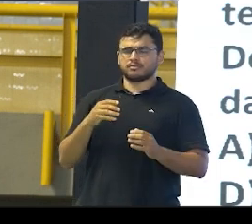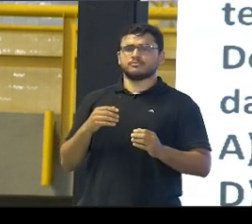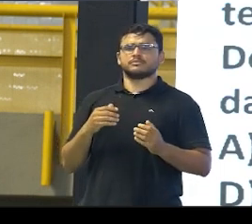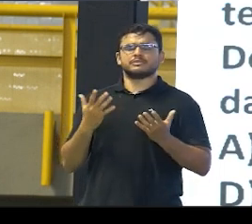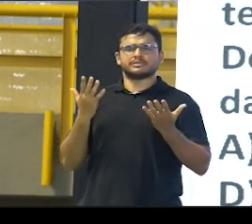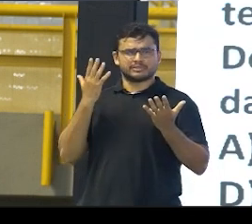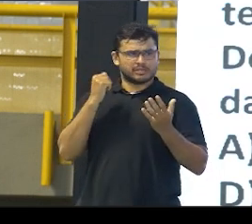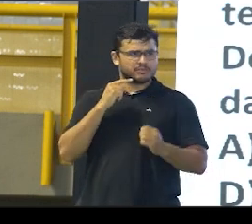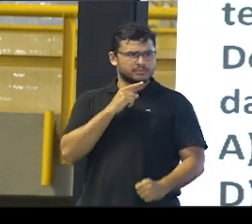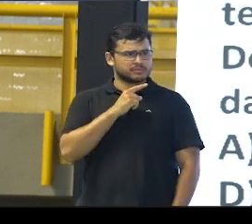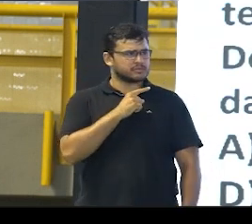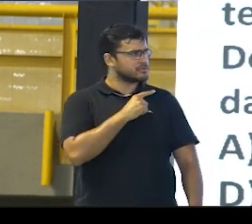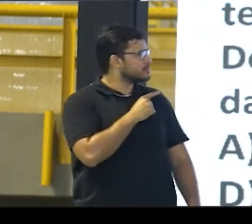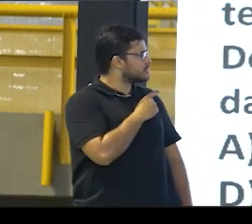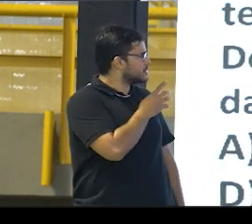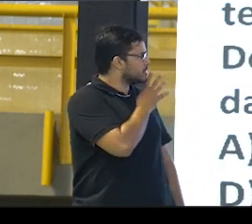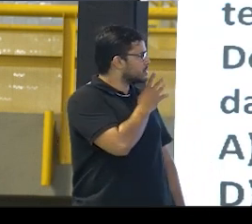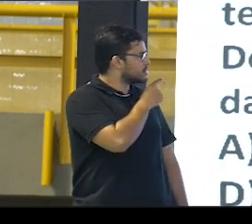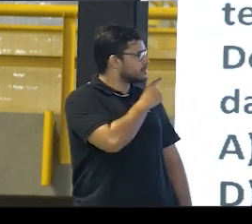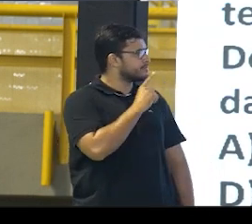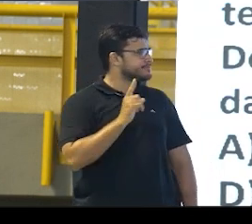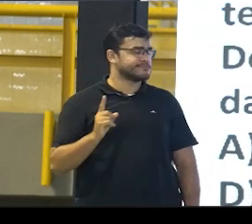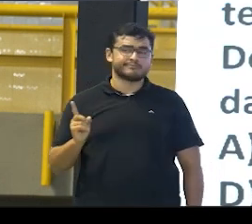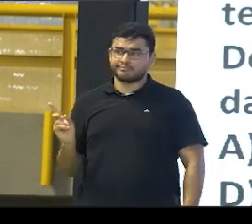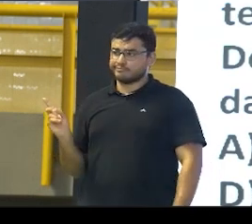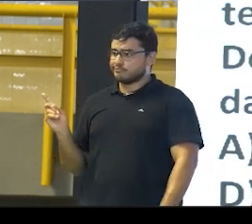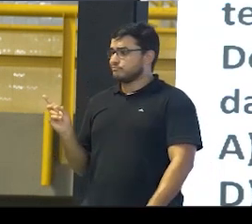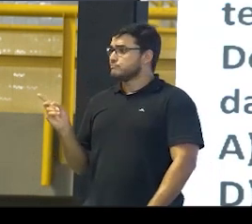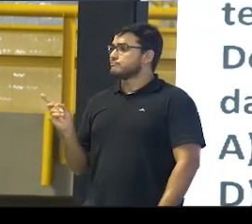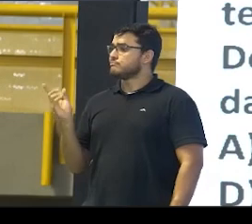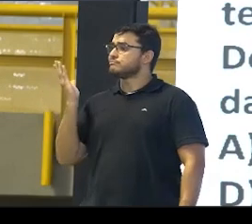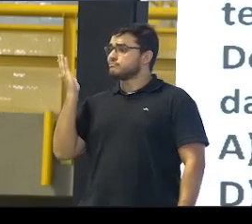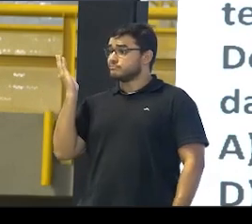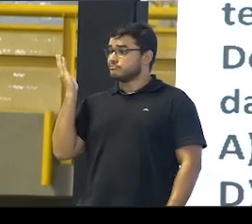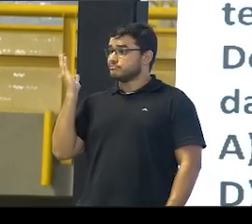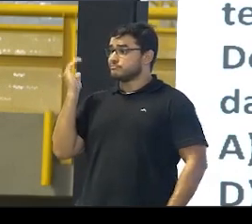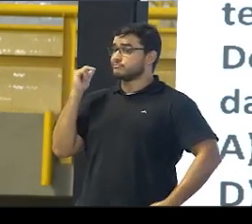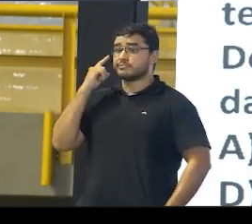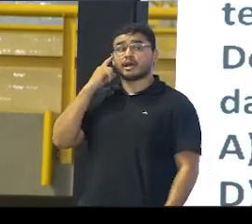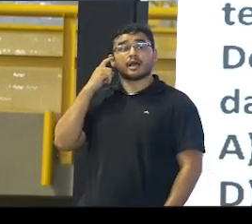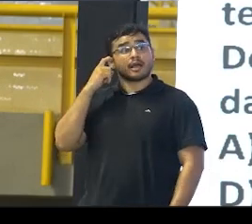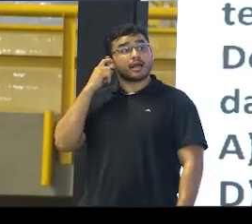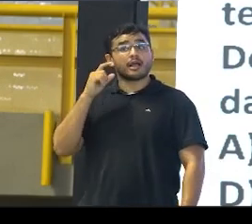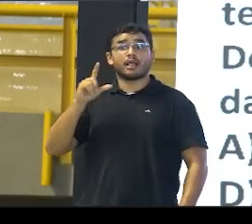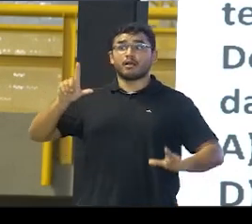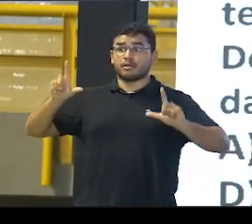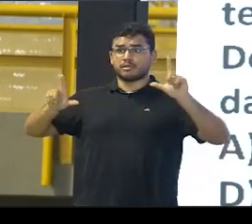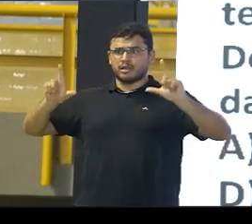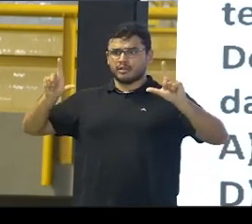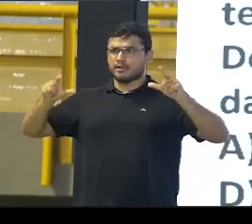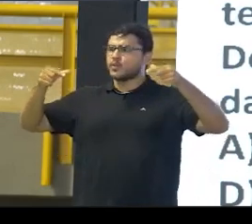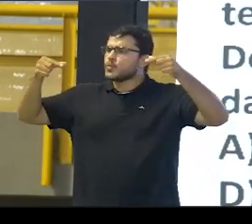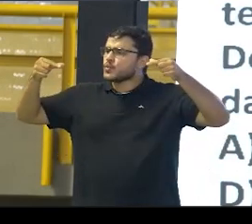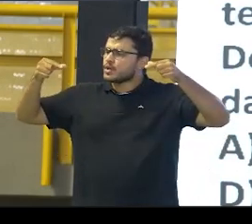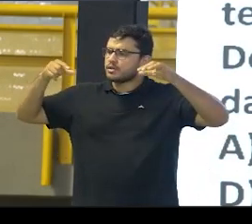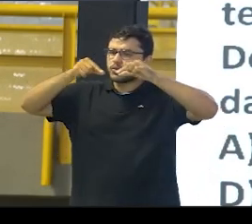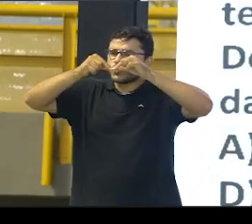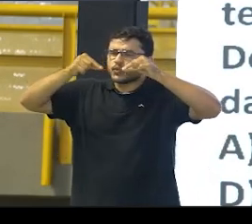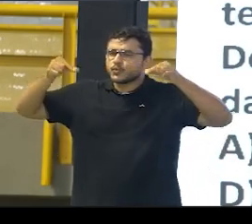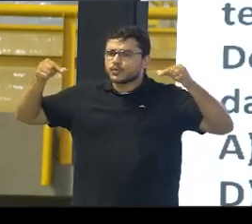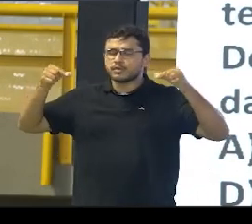para vocês. Uma TV antiga, ainda de tubo de imagem, tem um